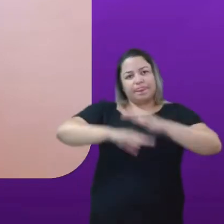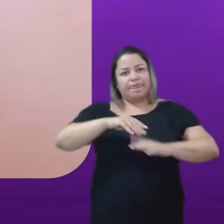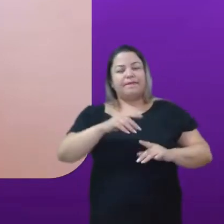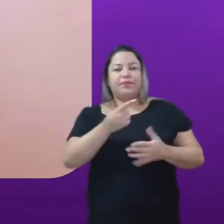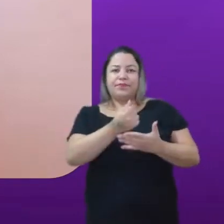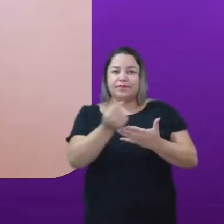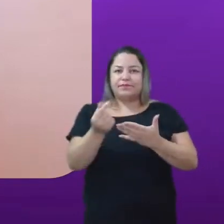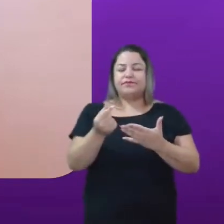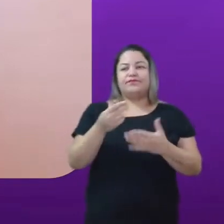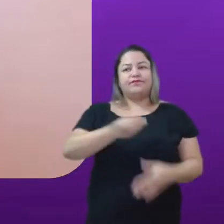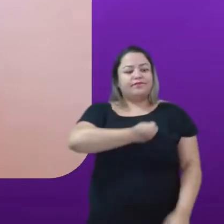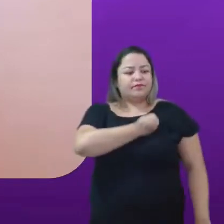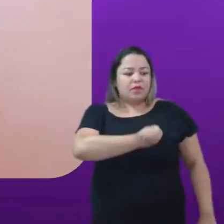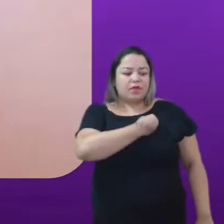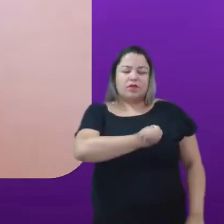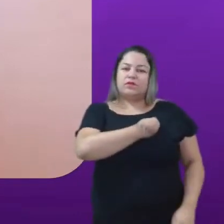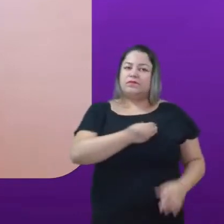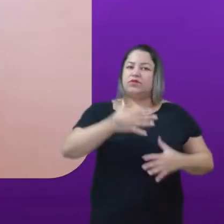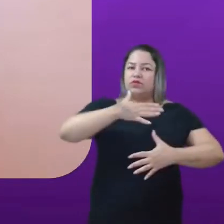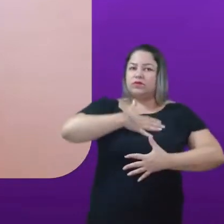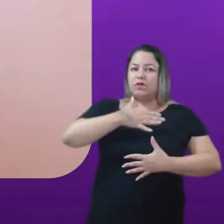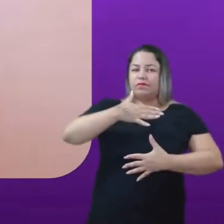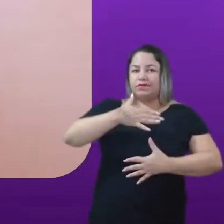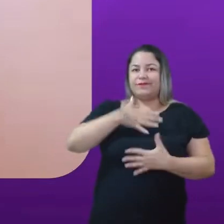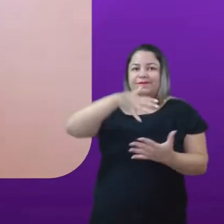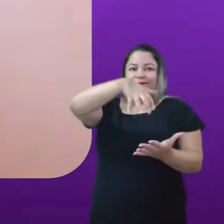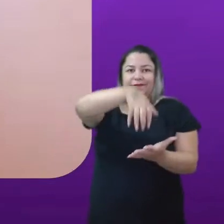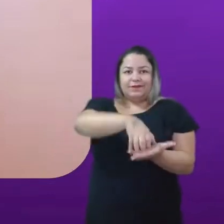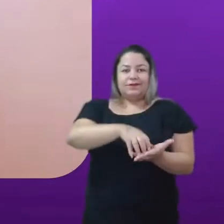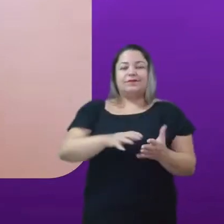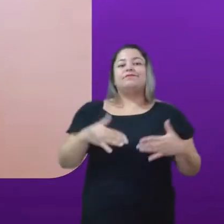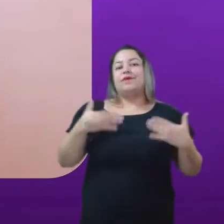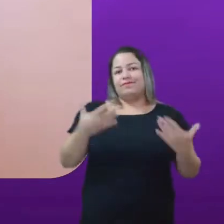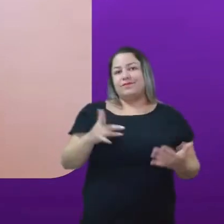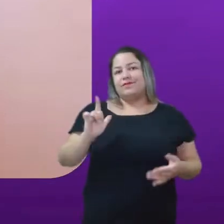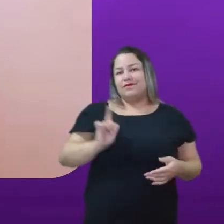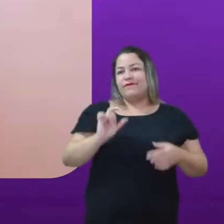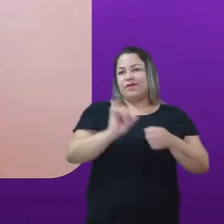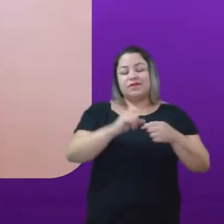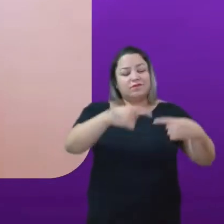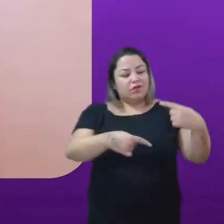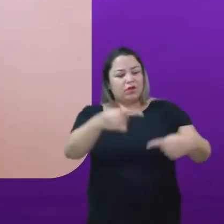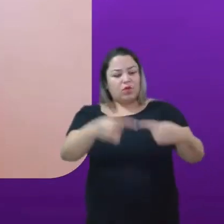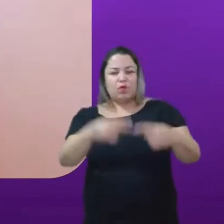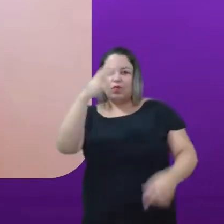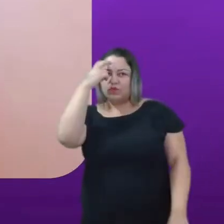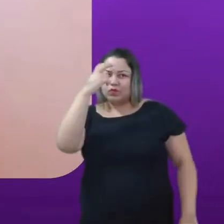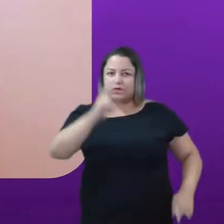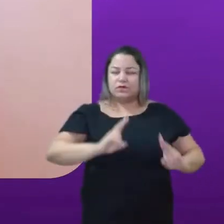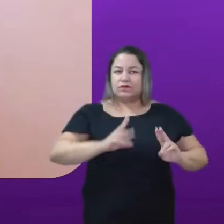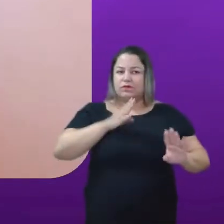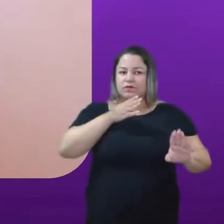financeira, autonomia de suas vidas, autonomia de seus corpos, de seus territórios. Então, a gente tem feito esse debate da cultura com